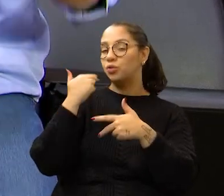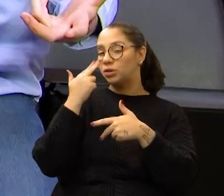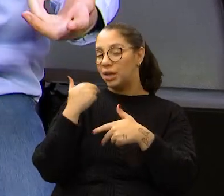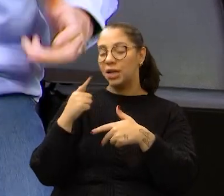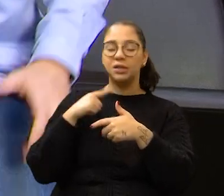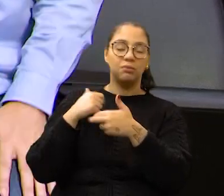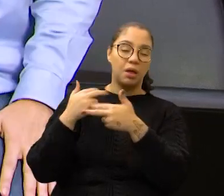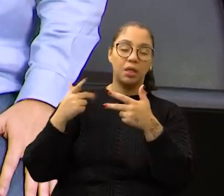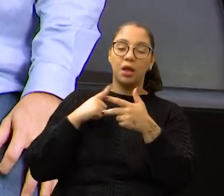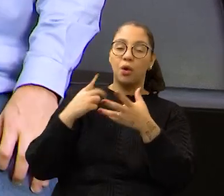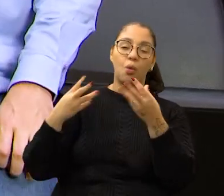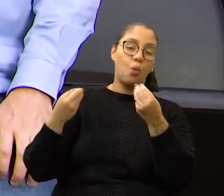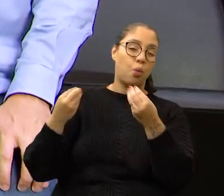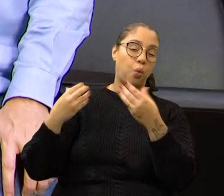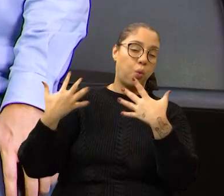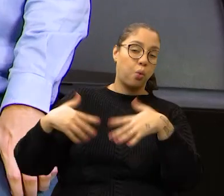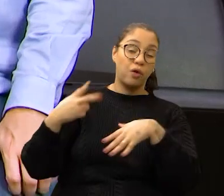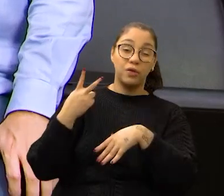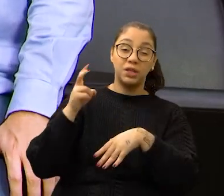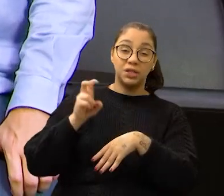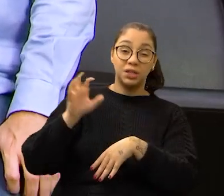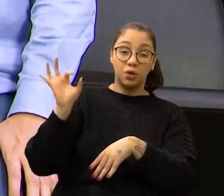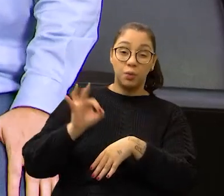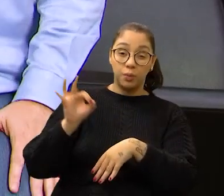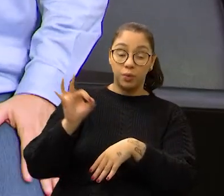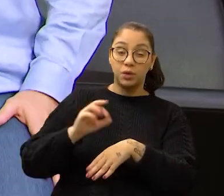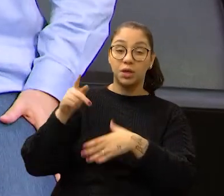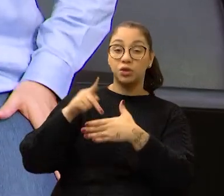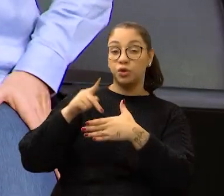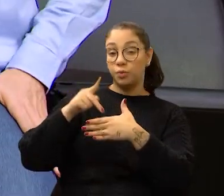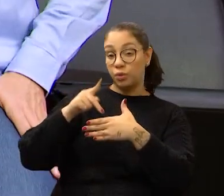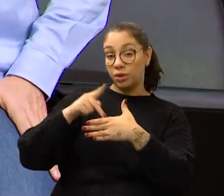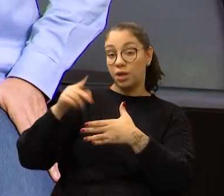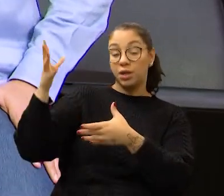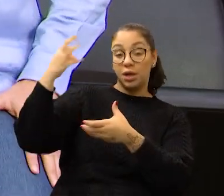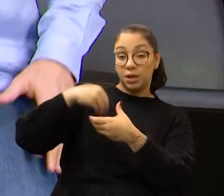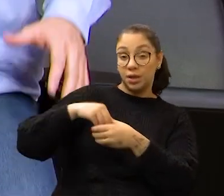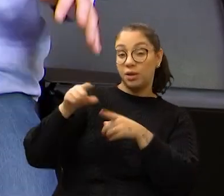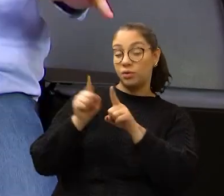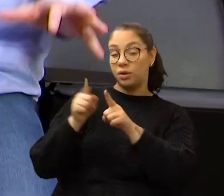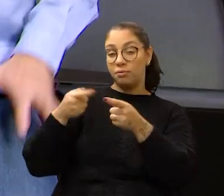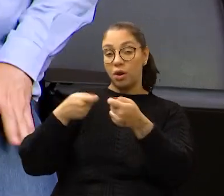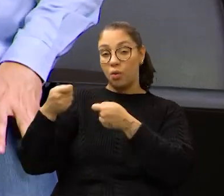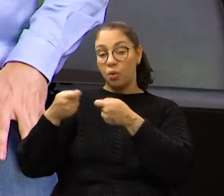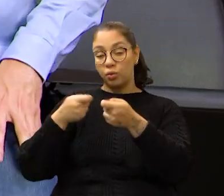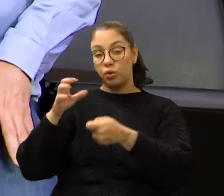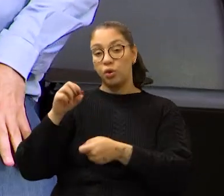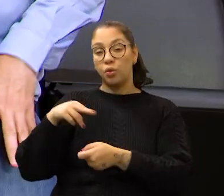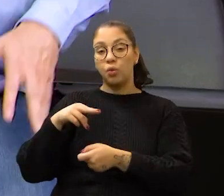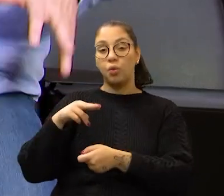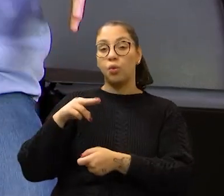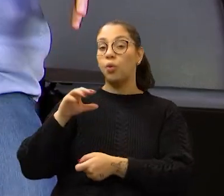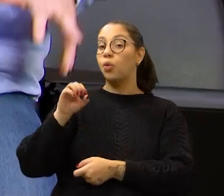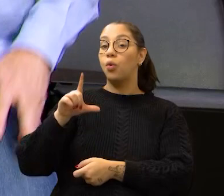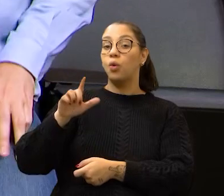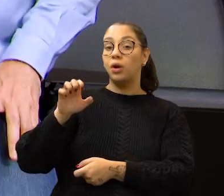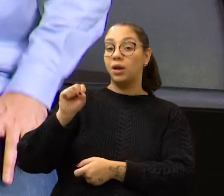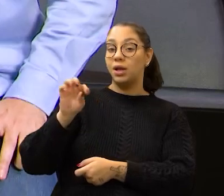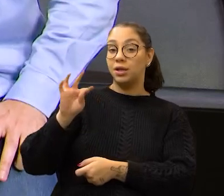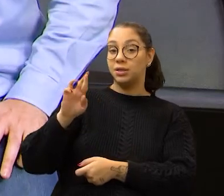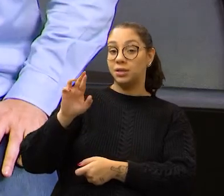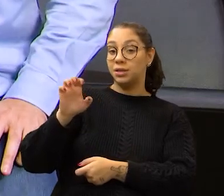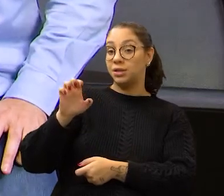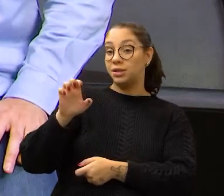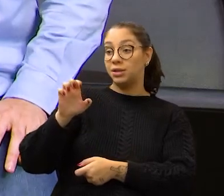é abundante aqui no nosso país, tem 25% de proteínas na composição, controle do colesterol, ajuda